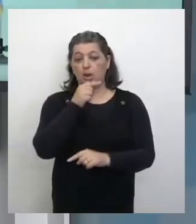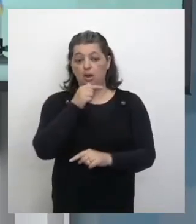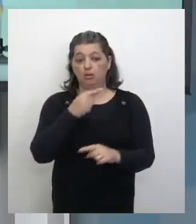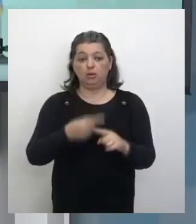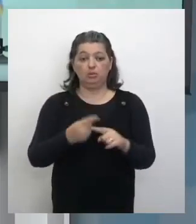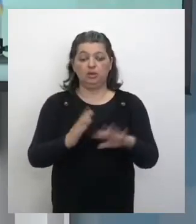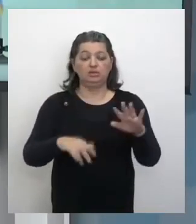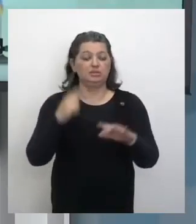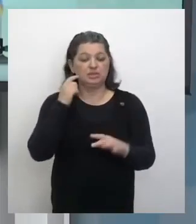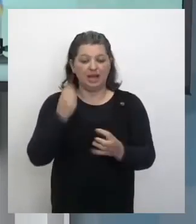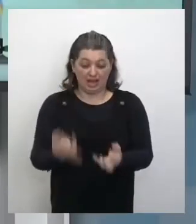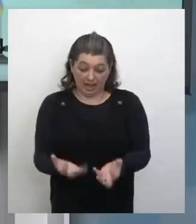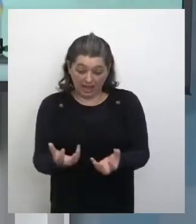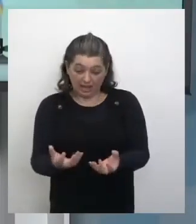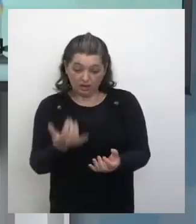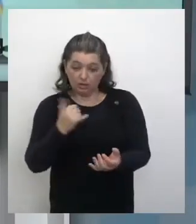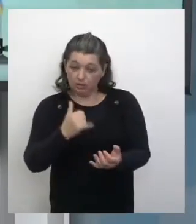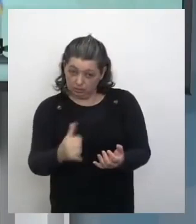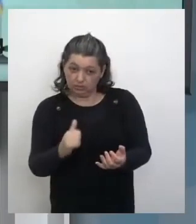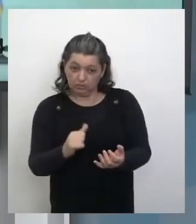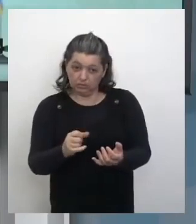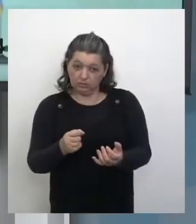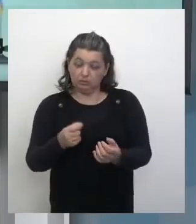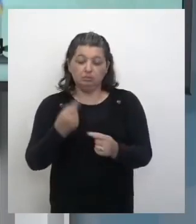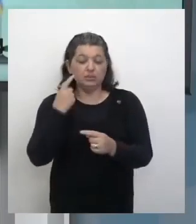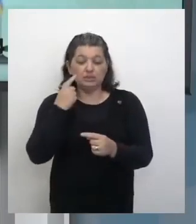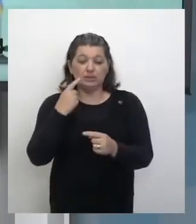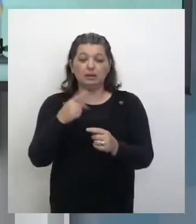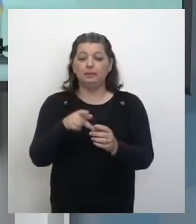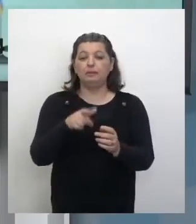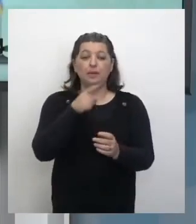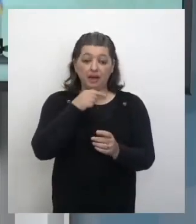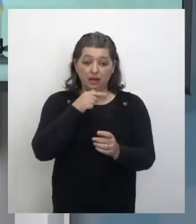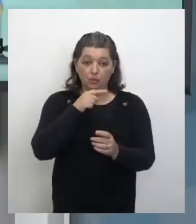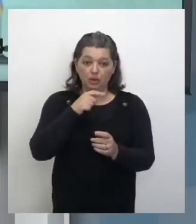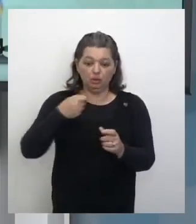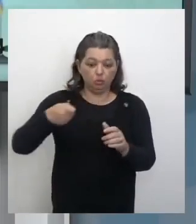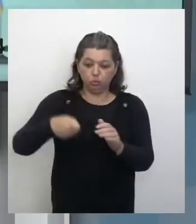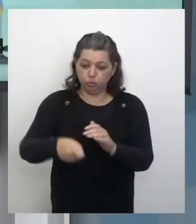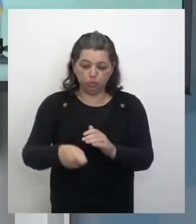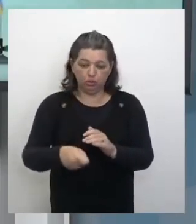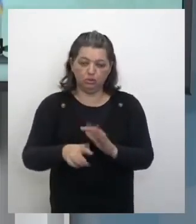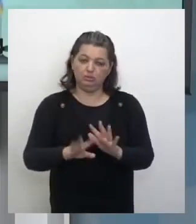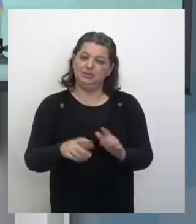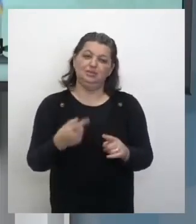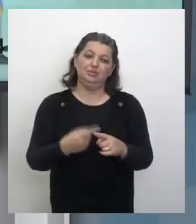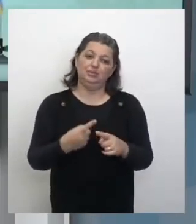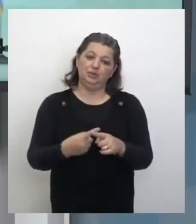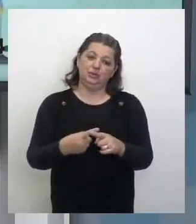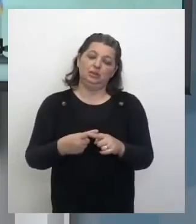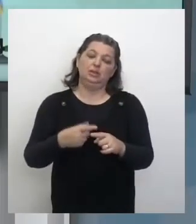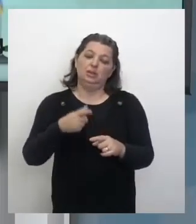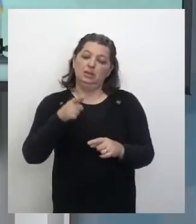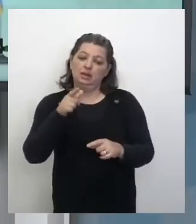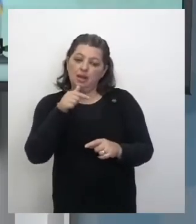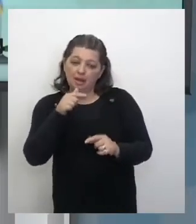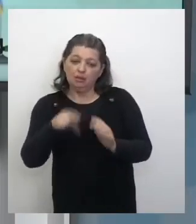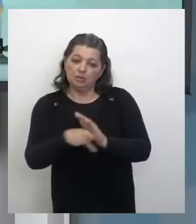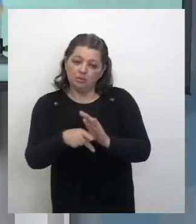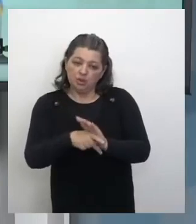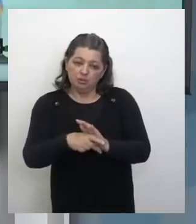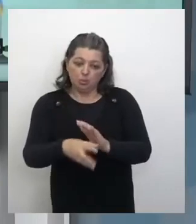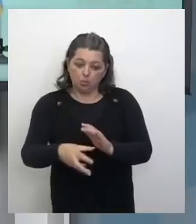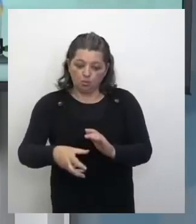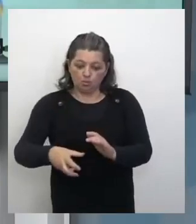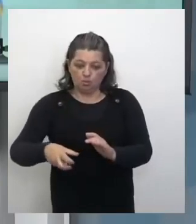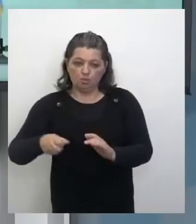um incêndio é jogar água. Só que nesse caso a gente não pode jogar água porque a água conduz energia elétrica. Então aí a gente tem